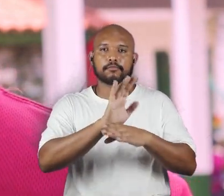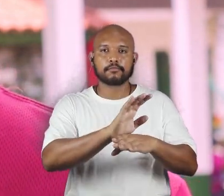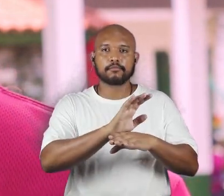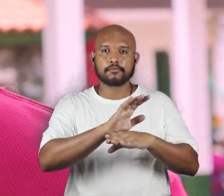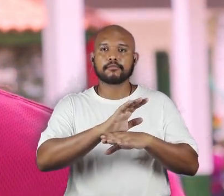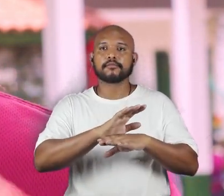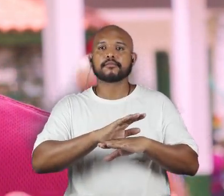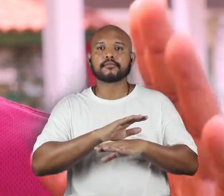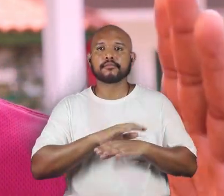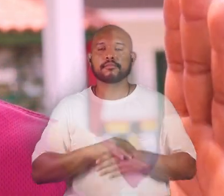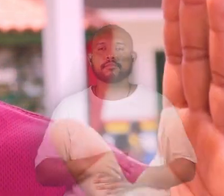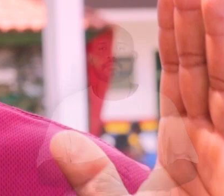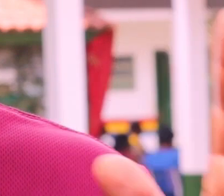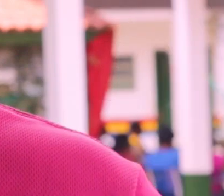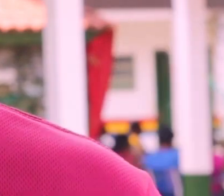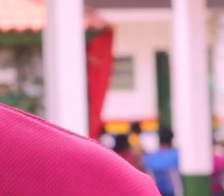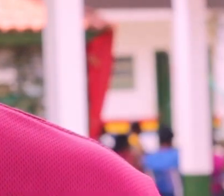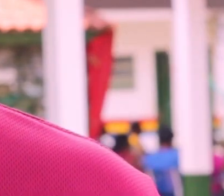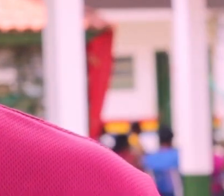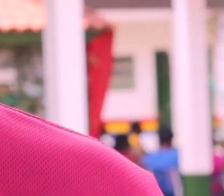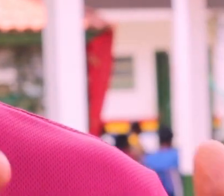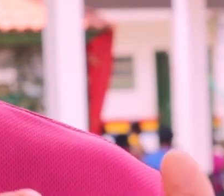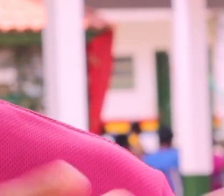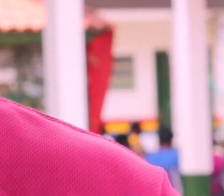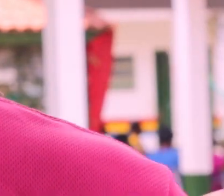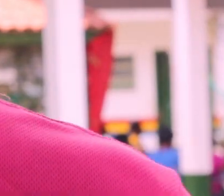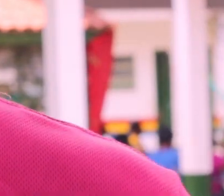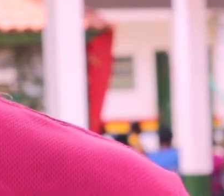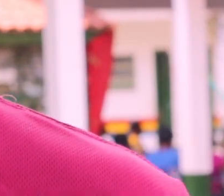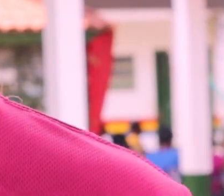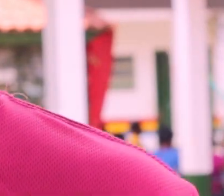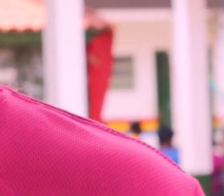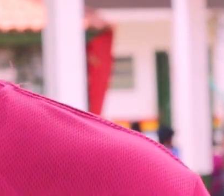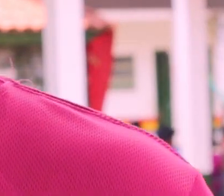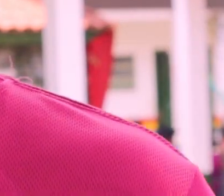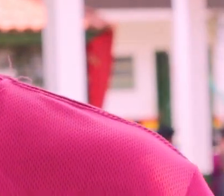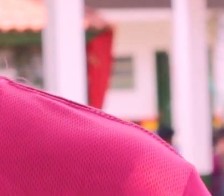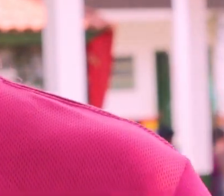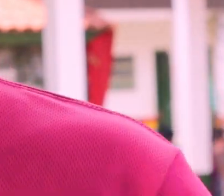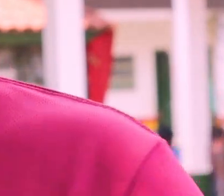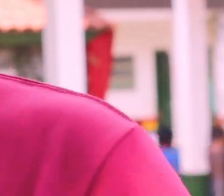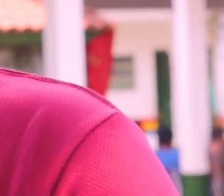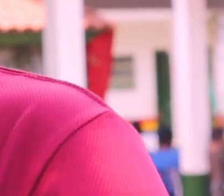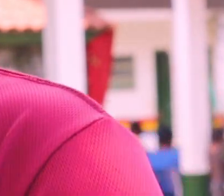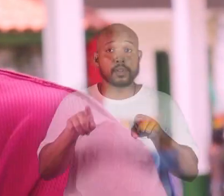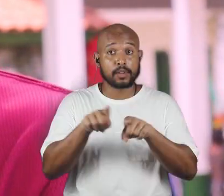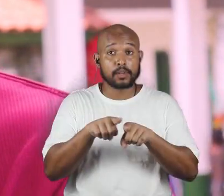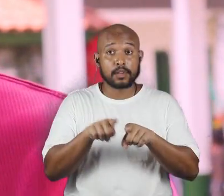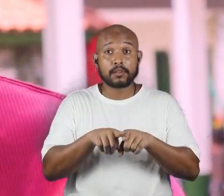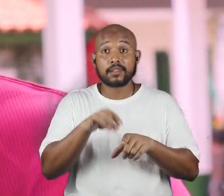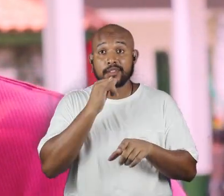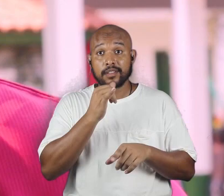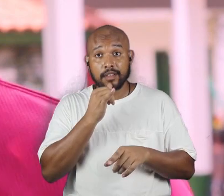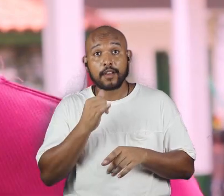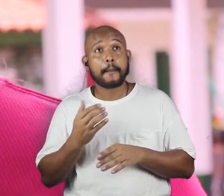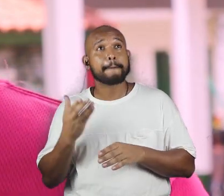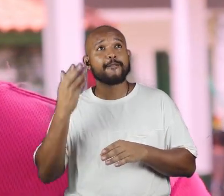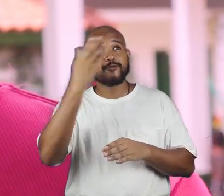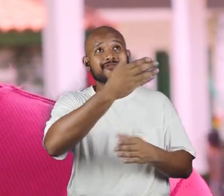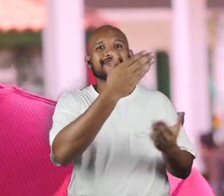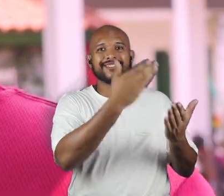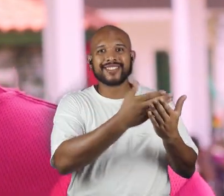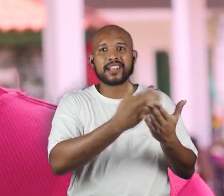impactua todos, então a gente estabelece critério, um único critério ali, que pudesse ver de fato a realidade